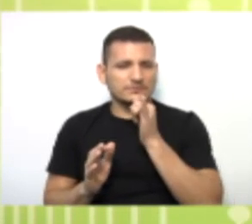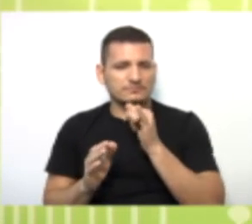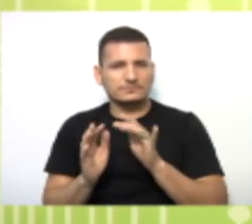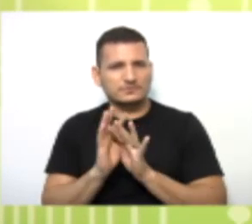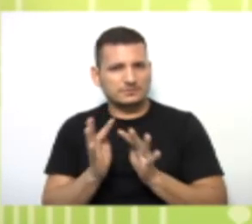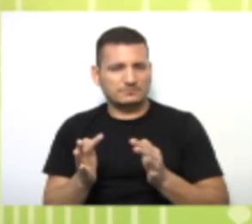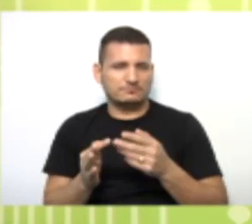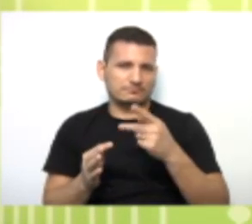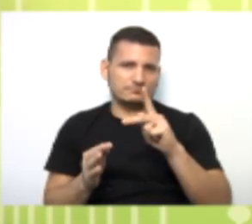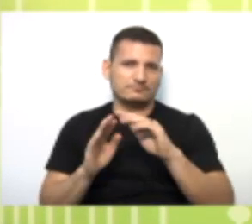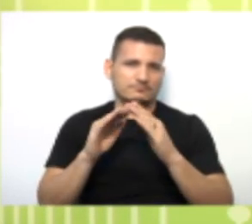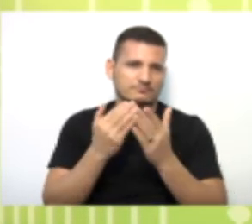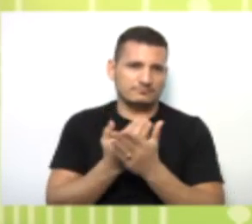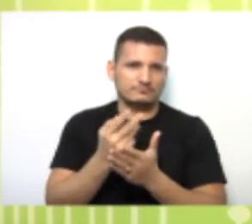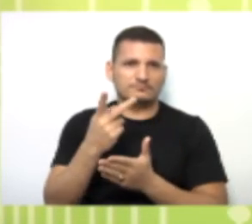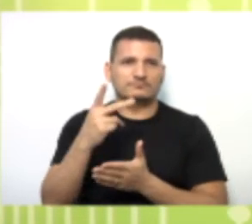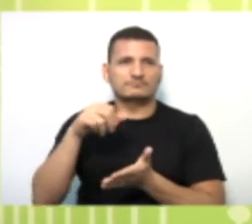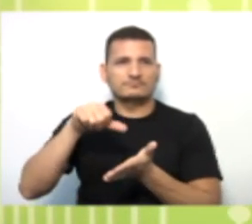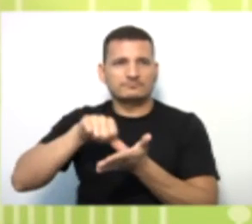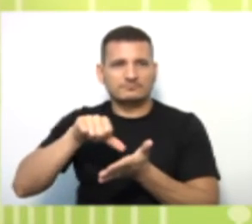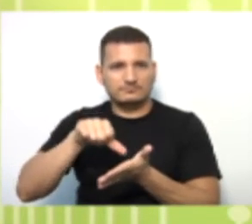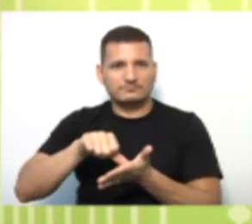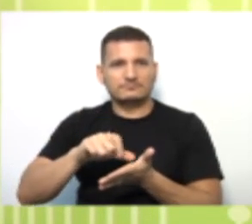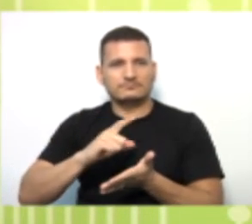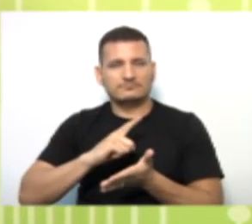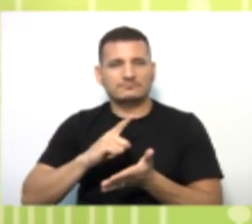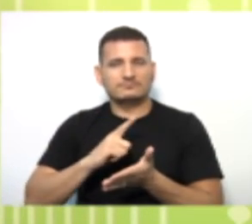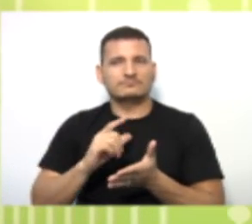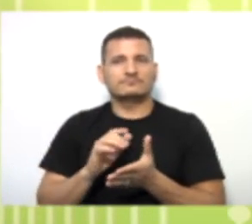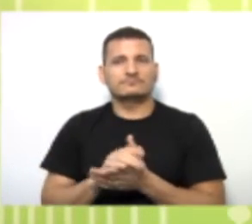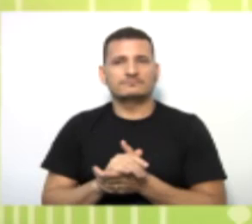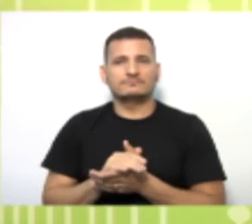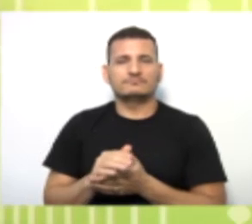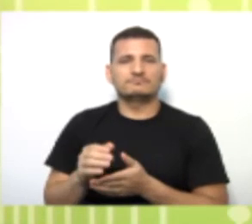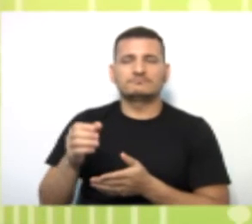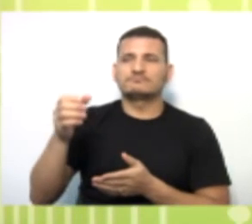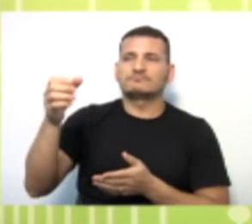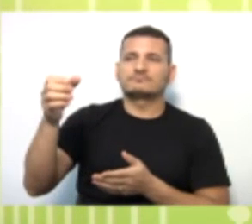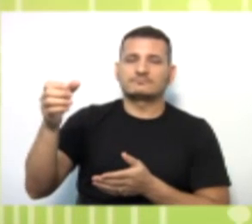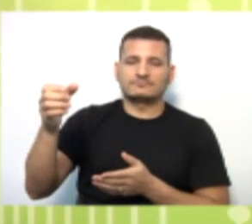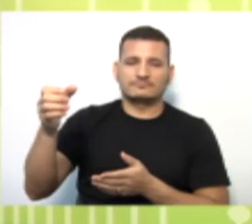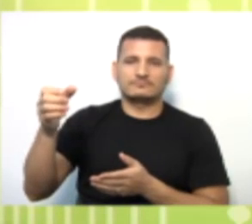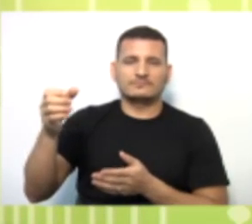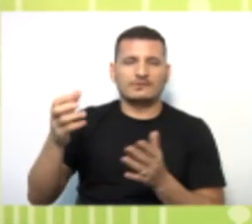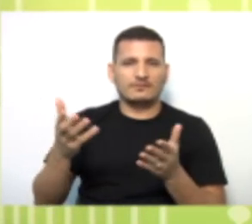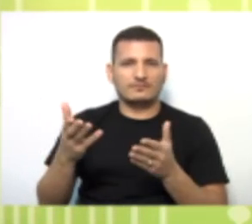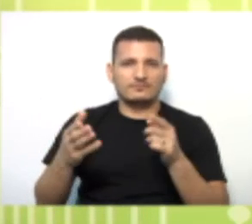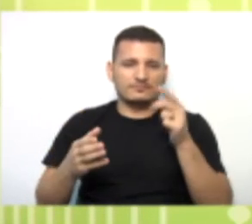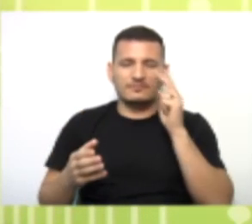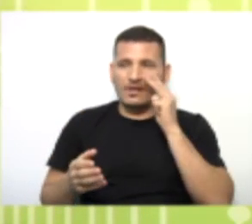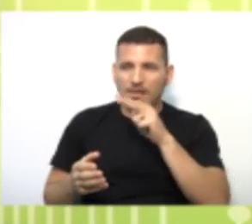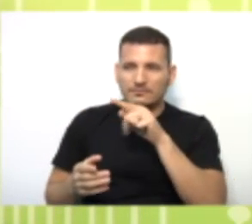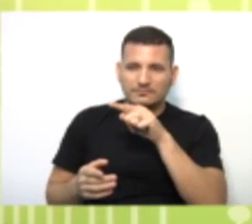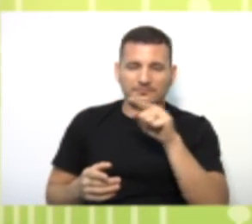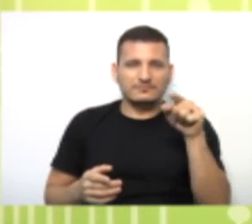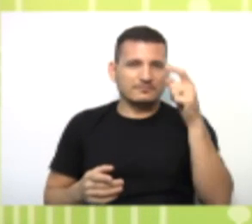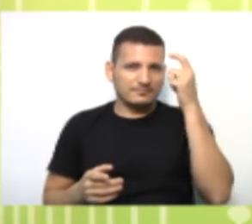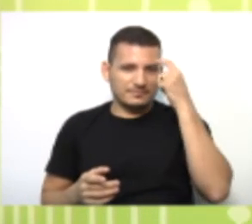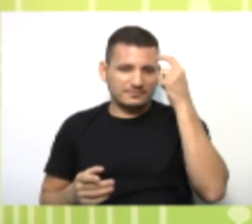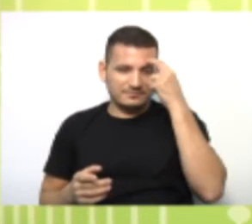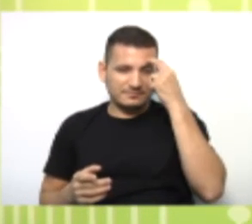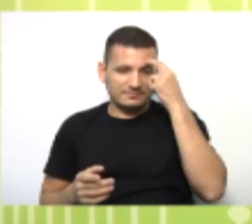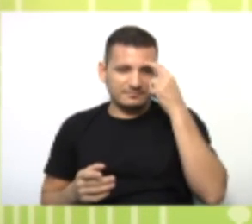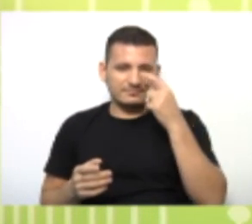ter na sua escola aí, no seu polo, com certeza. Aquele suporte está lá na parede. Aí você agora, eu aposto, quando você olhar para aquele suporte, você vai